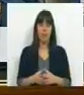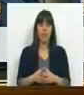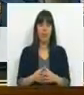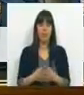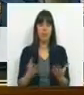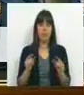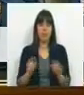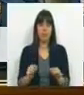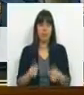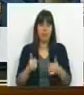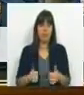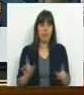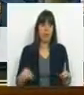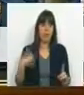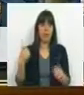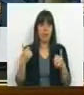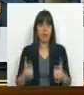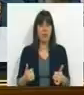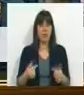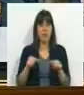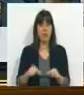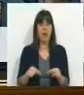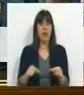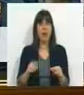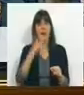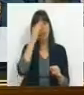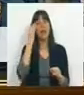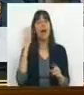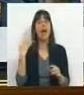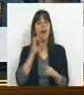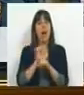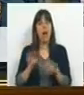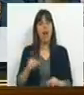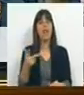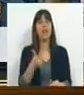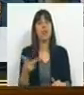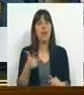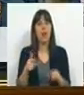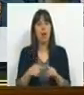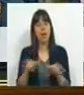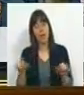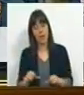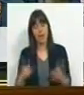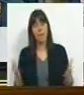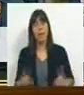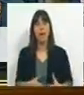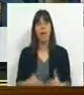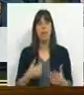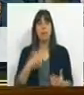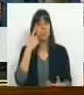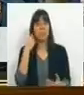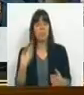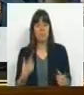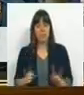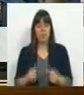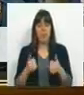a não ser que esta fosse boa e quando tivemos cá a Troika era má, eu não